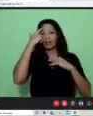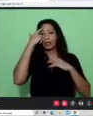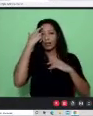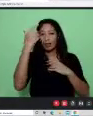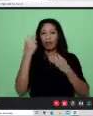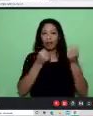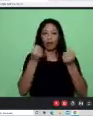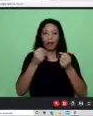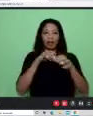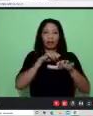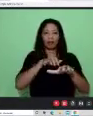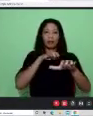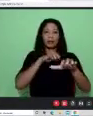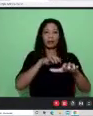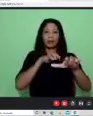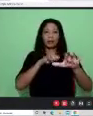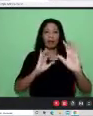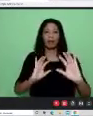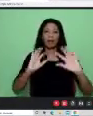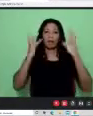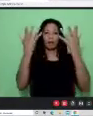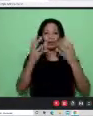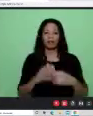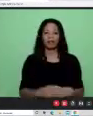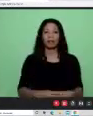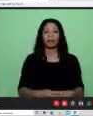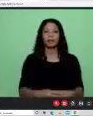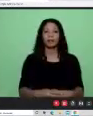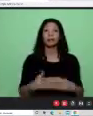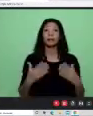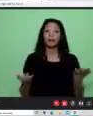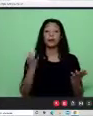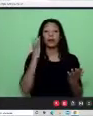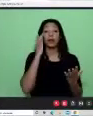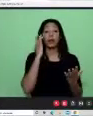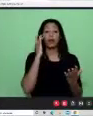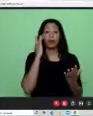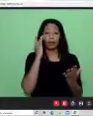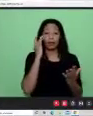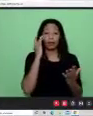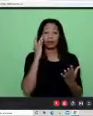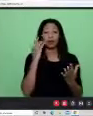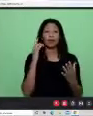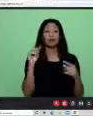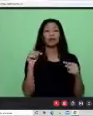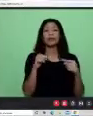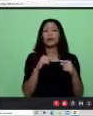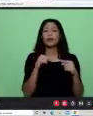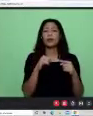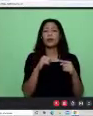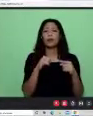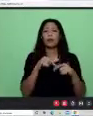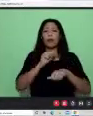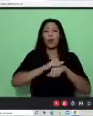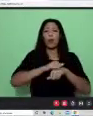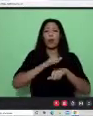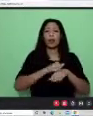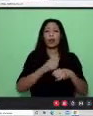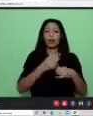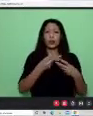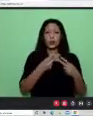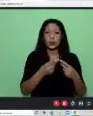ontem. E acho que muito mais pelo gesto, o gesto concreto que Vossa Excelência vai